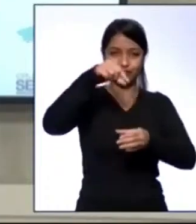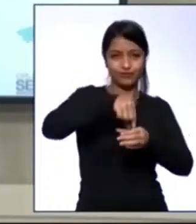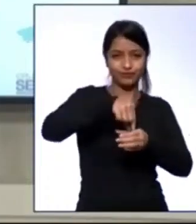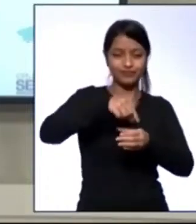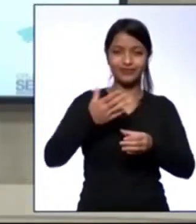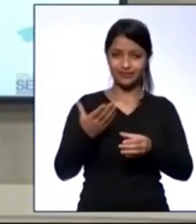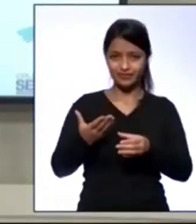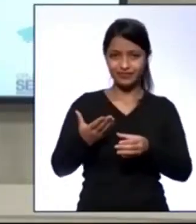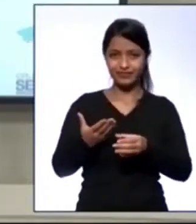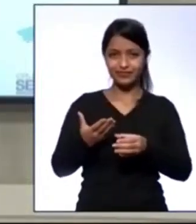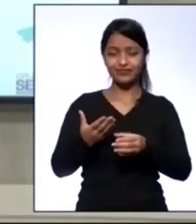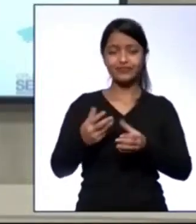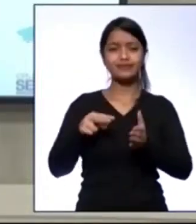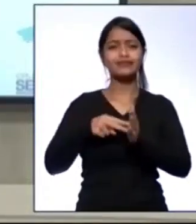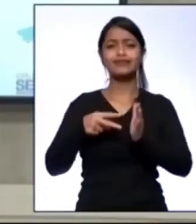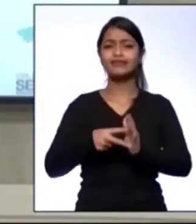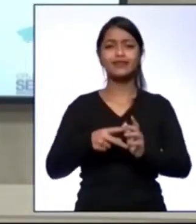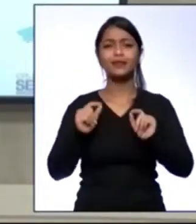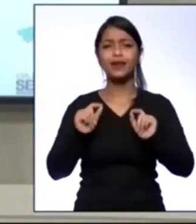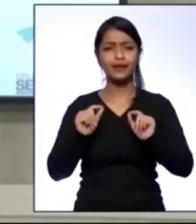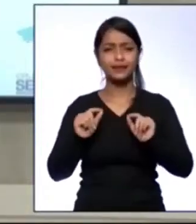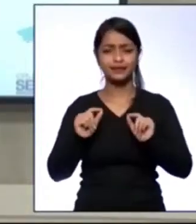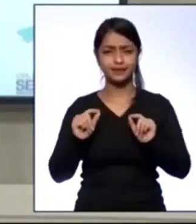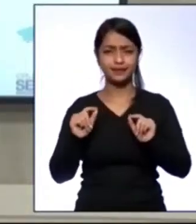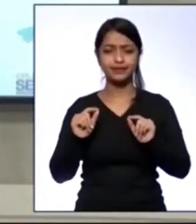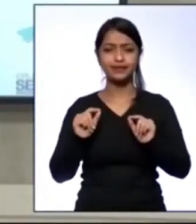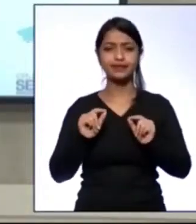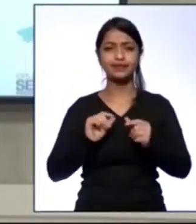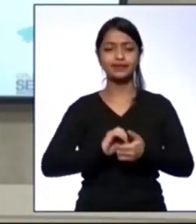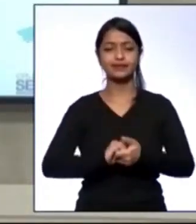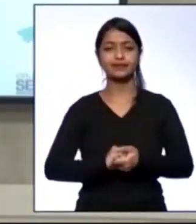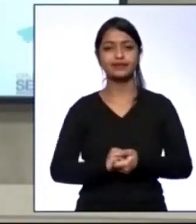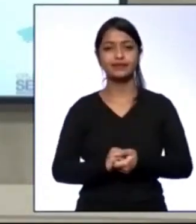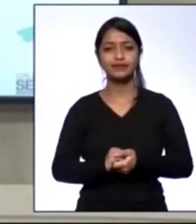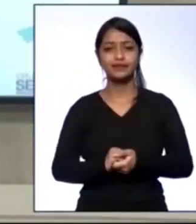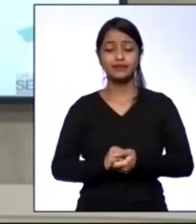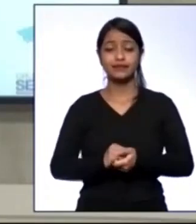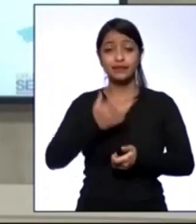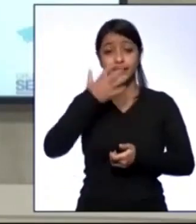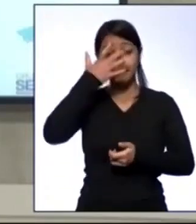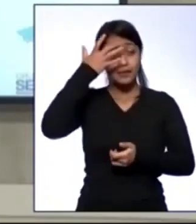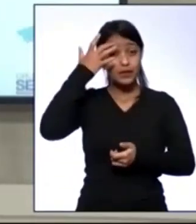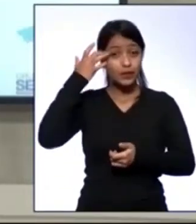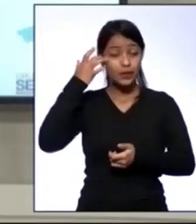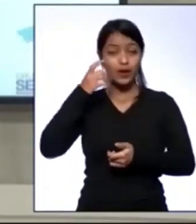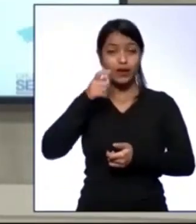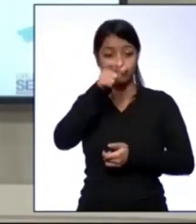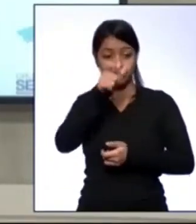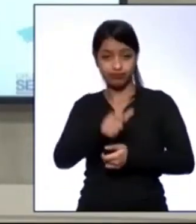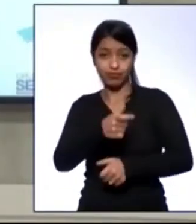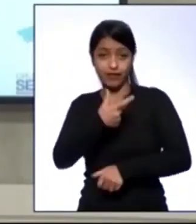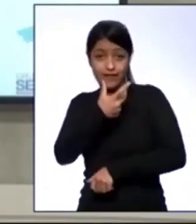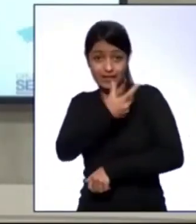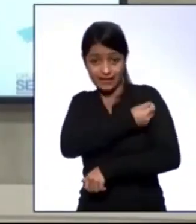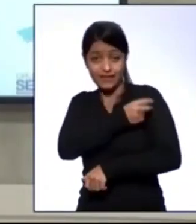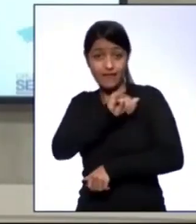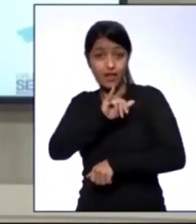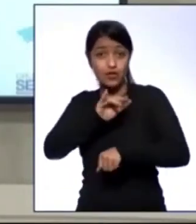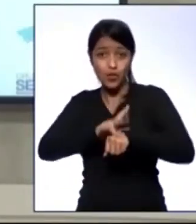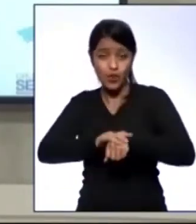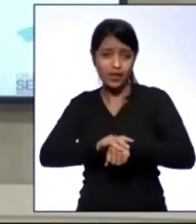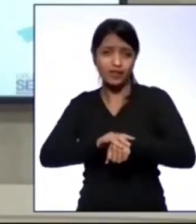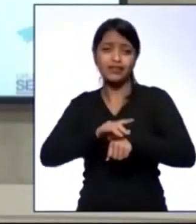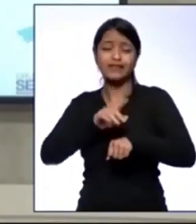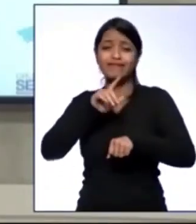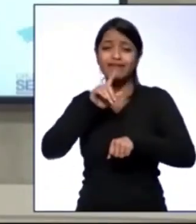estou diminuindo o risco de o indivíduo que está recebendo a vacina ficar doente. Ele pode